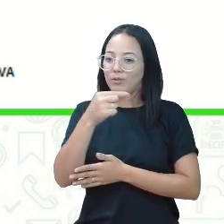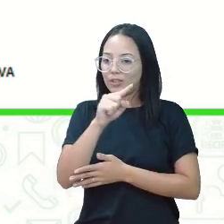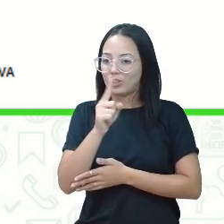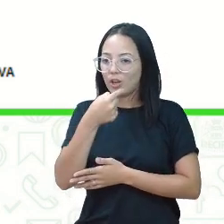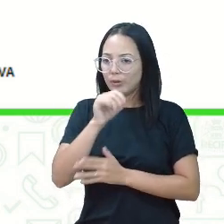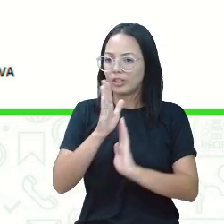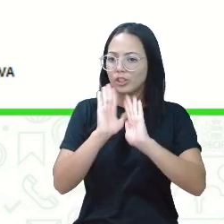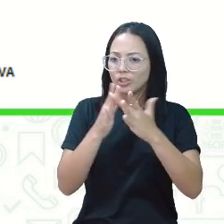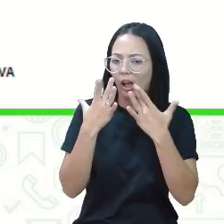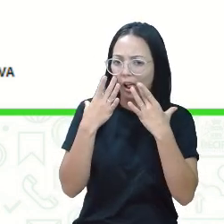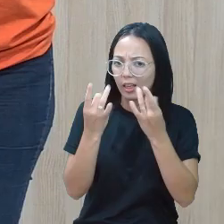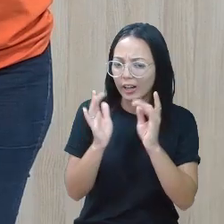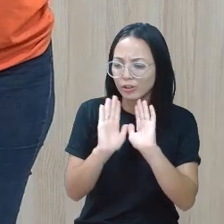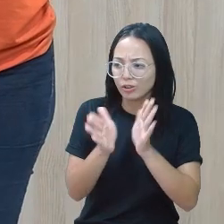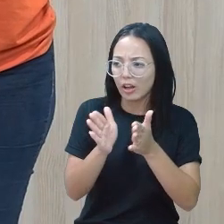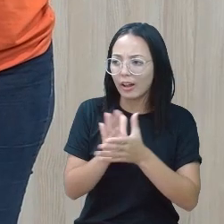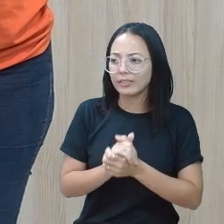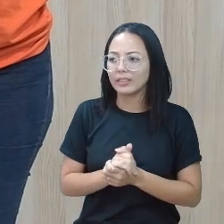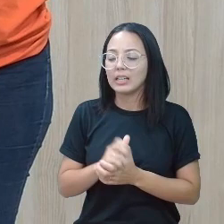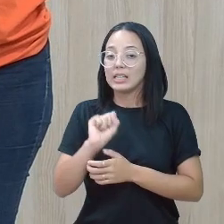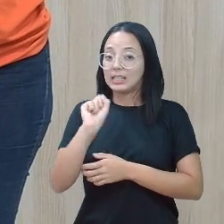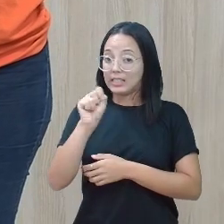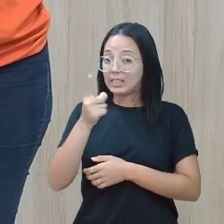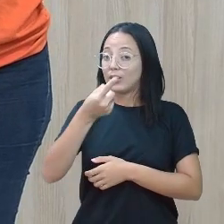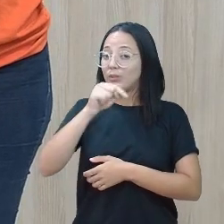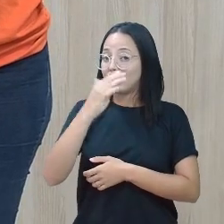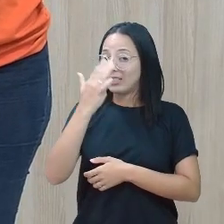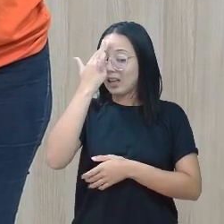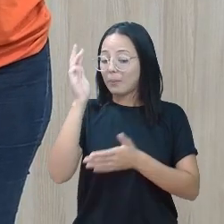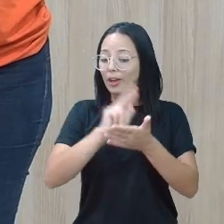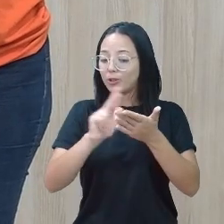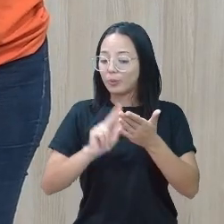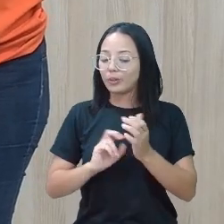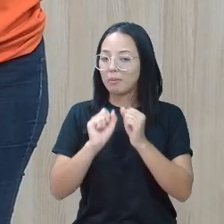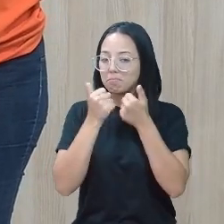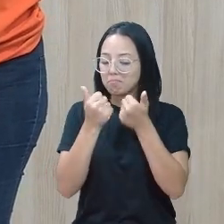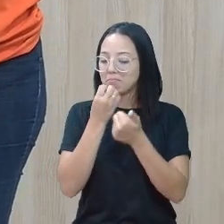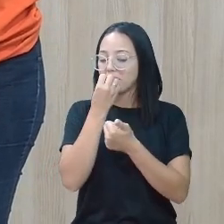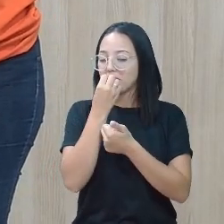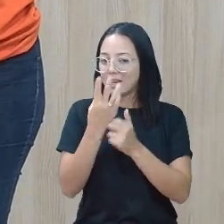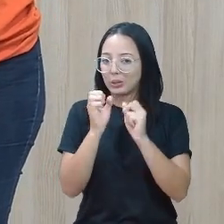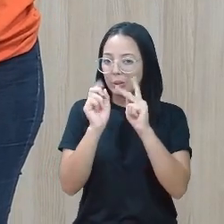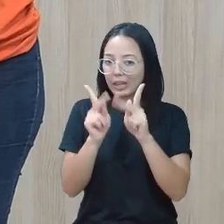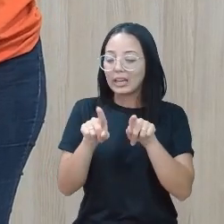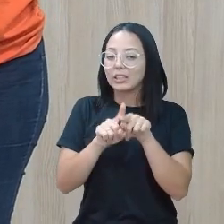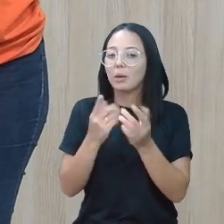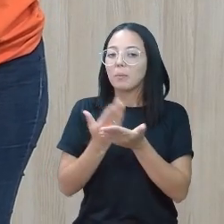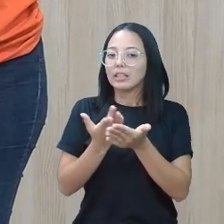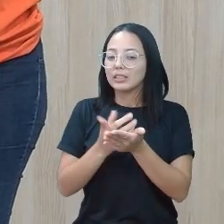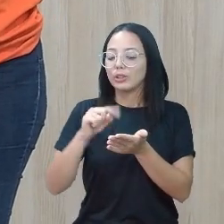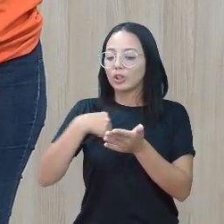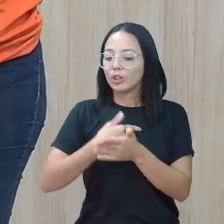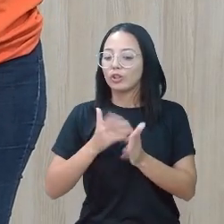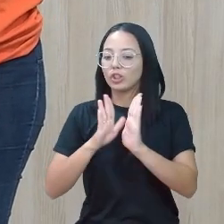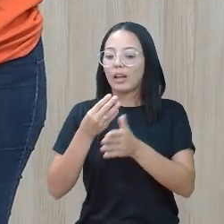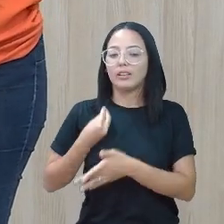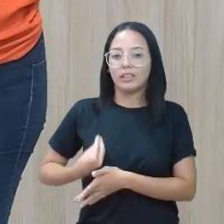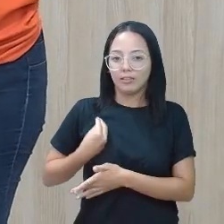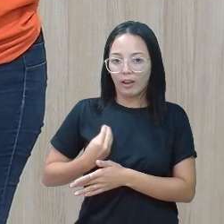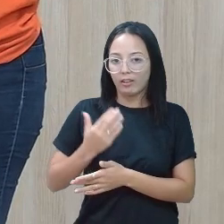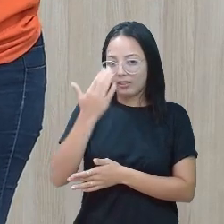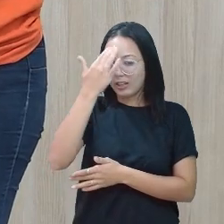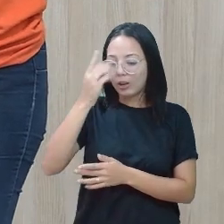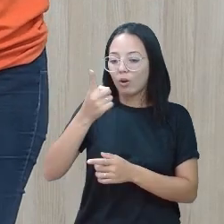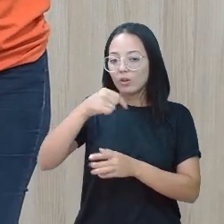vocês estavam ligados? Se estavam, vocês vão saber e vão responder direitinho. E nas aulas que nós estivermos, depois que